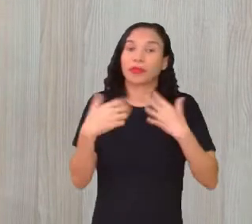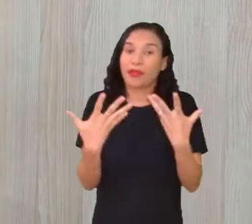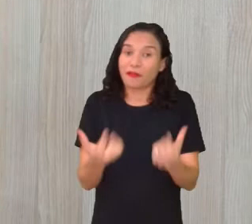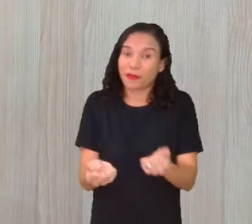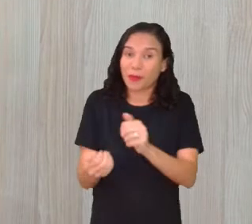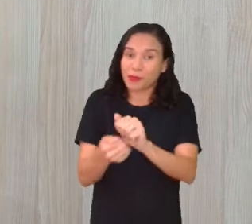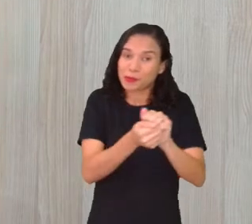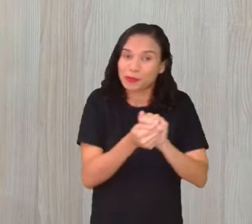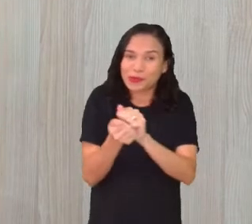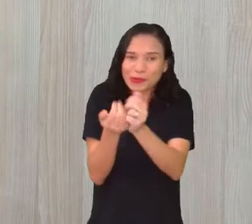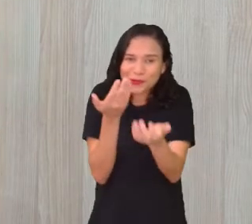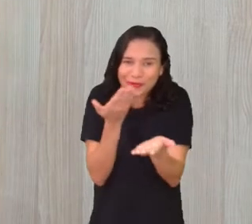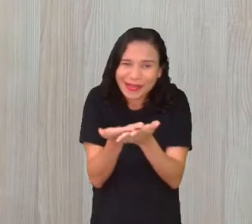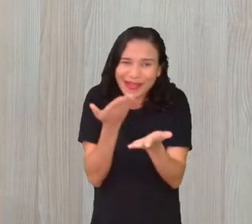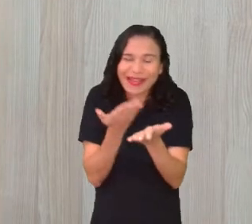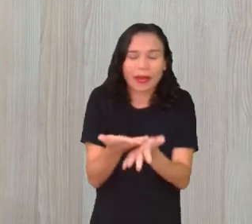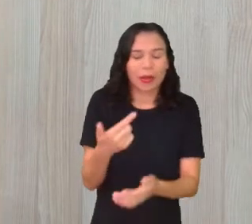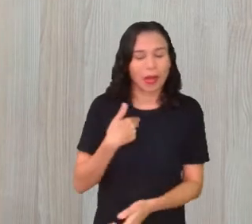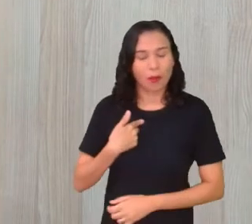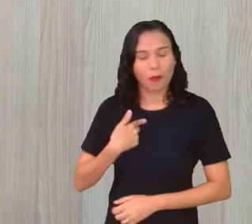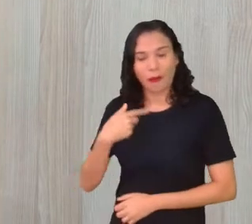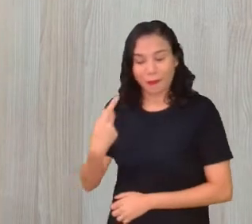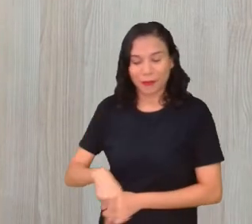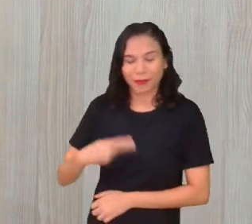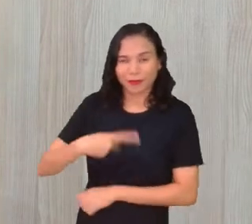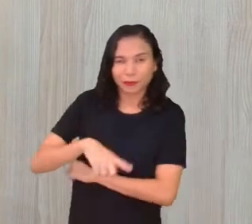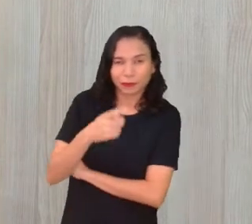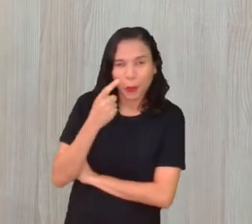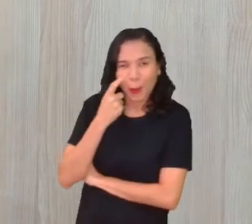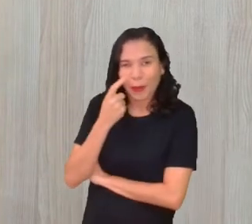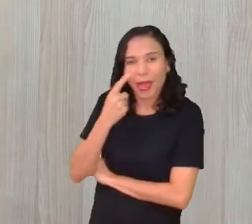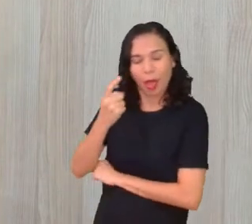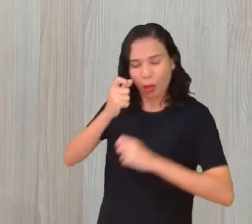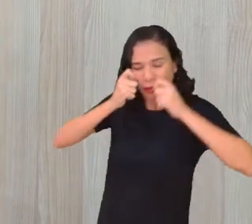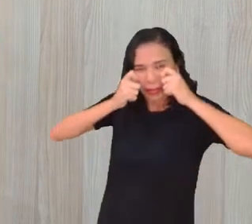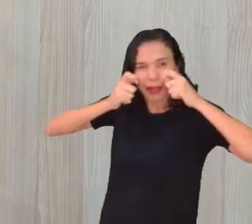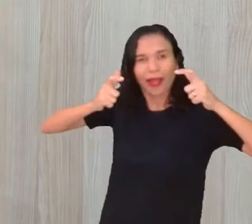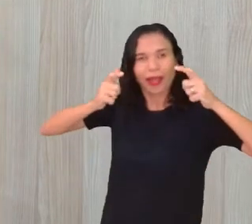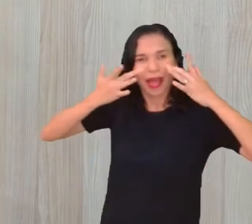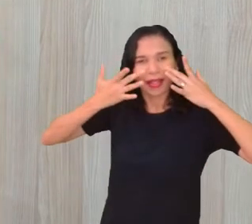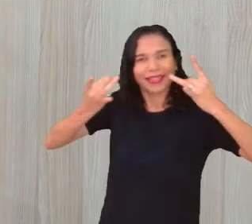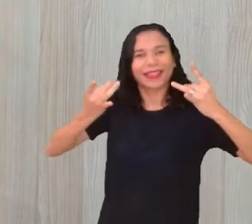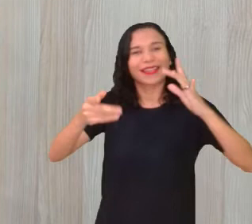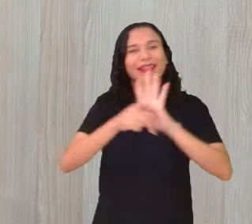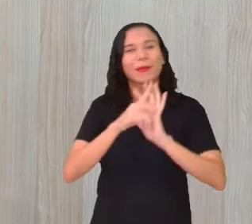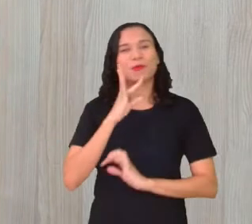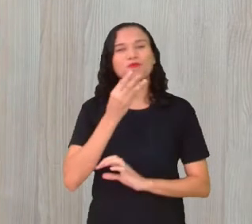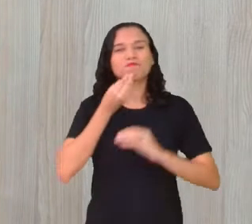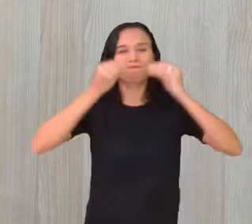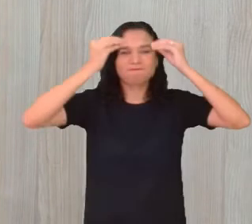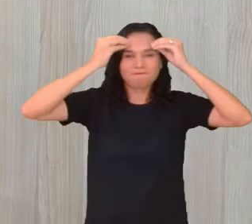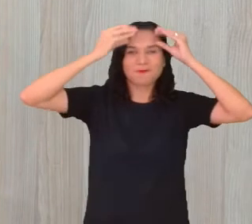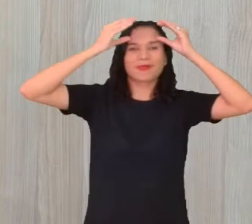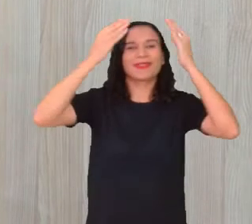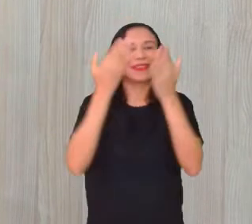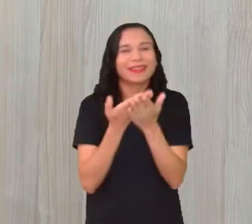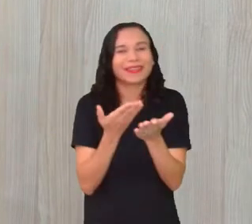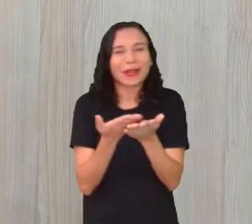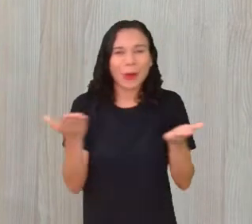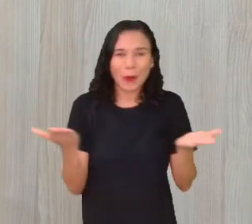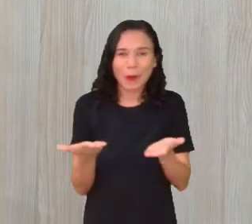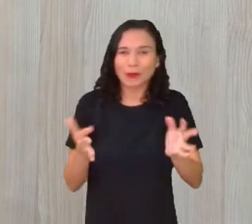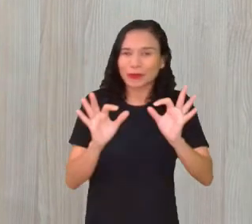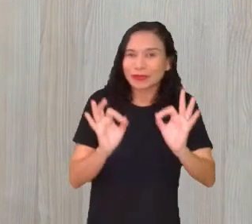embora para mais uma aula, que eu estou aqui, olha, atenta para o conhecimento da aula de hoje,